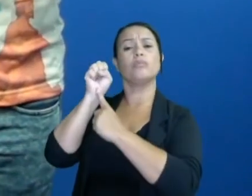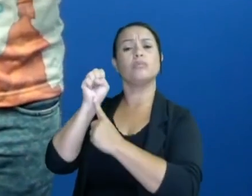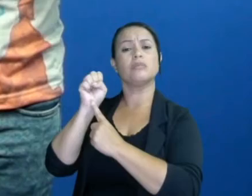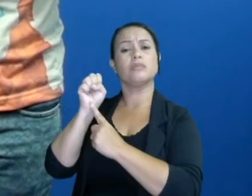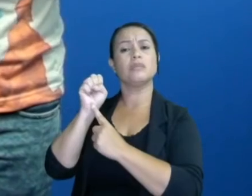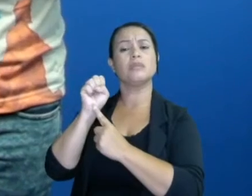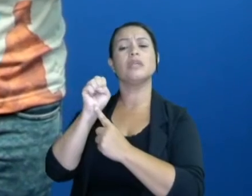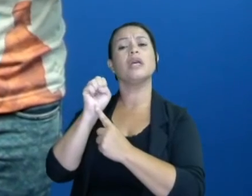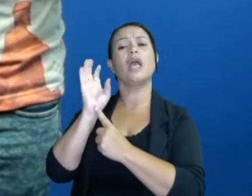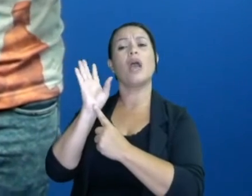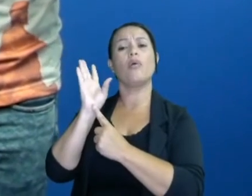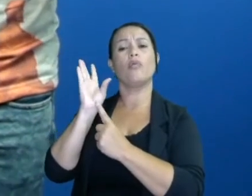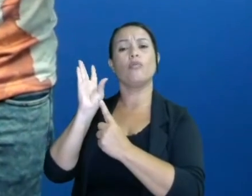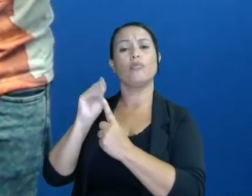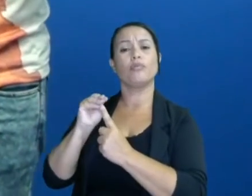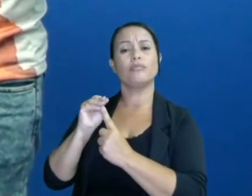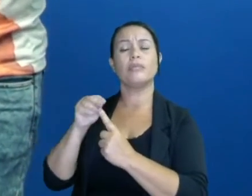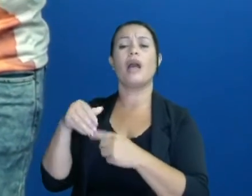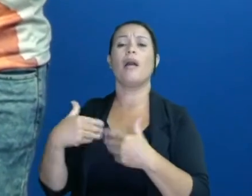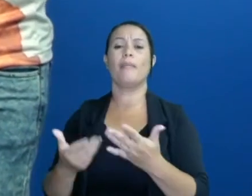e acaba apagando a vela.